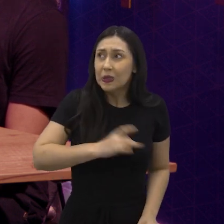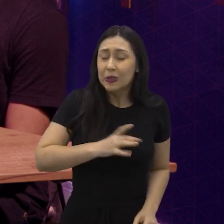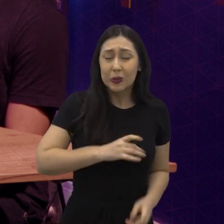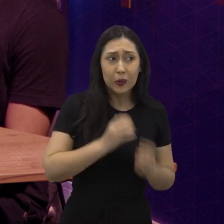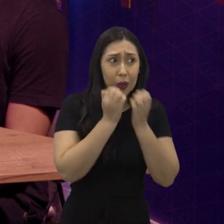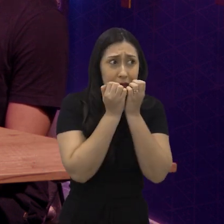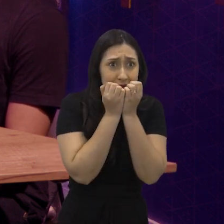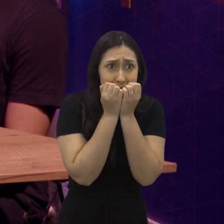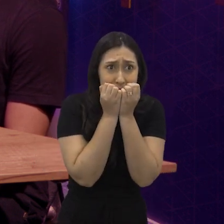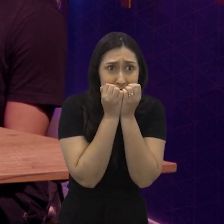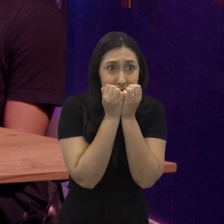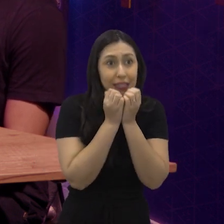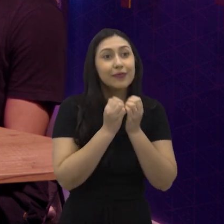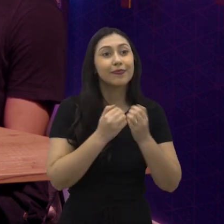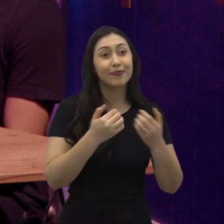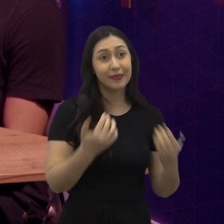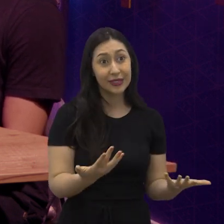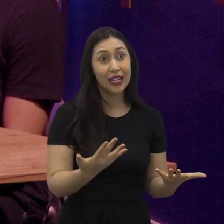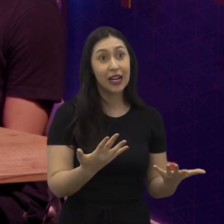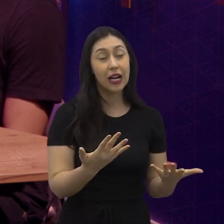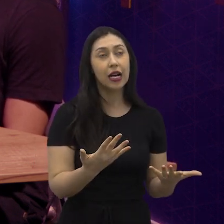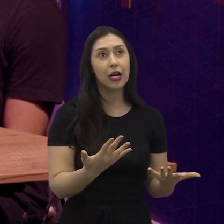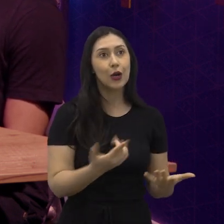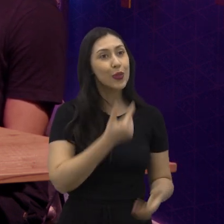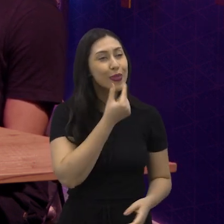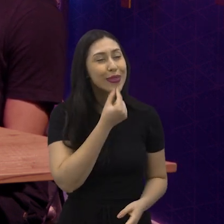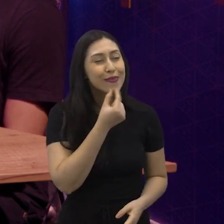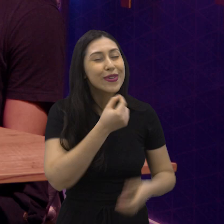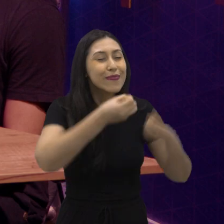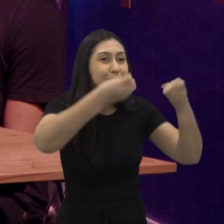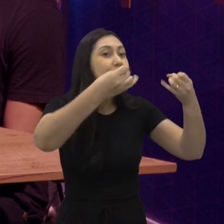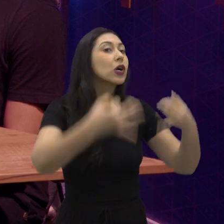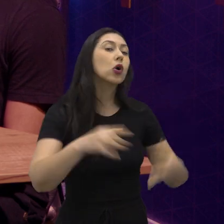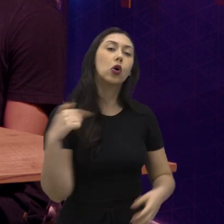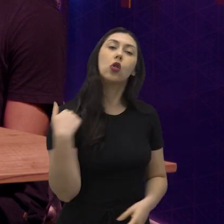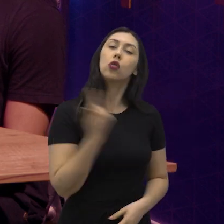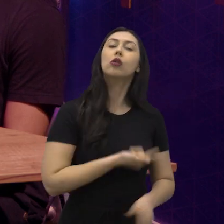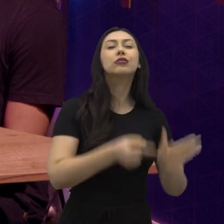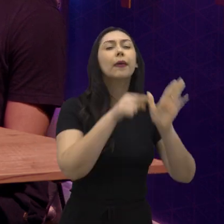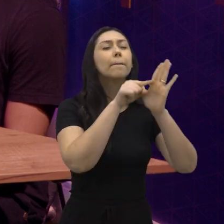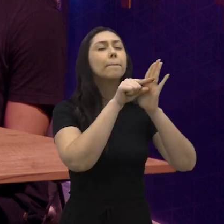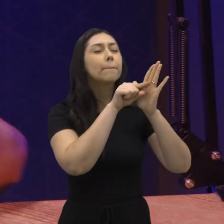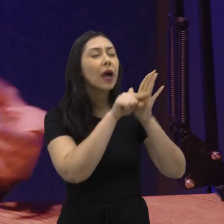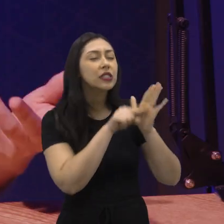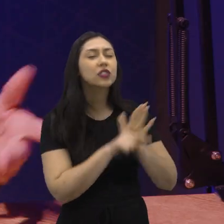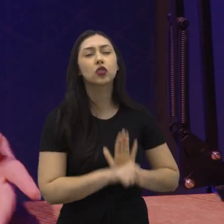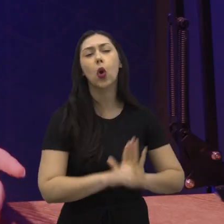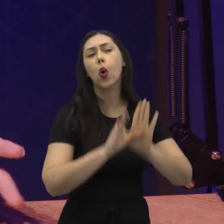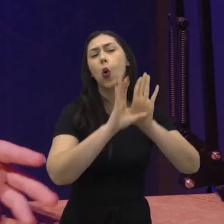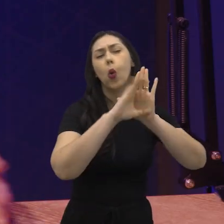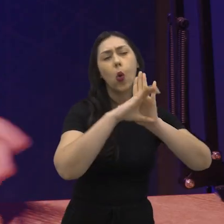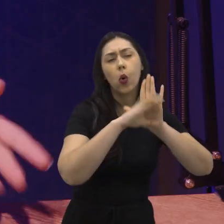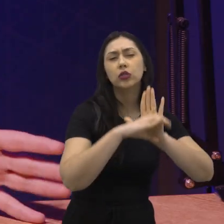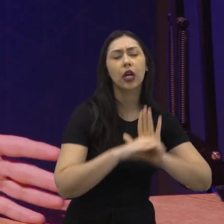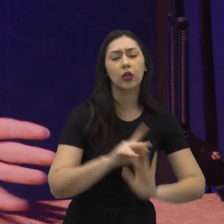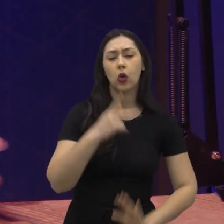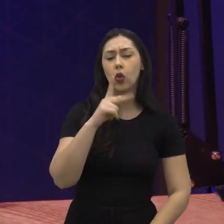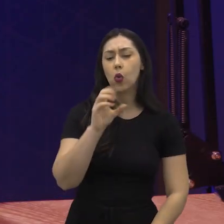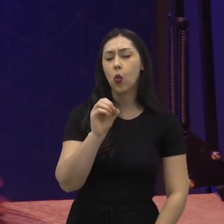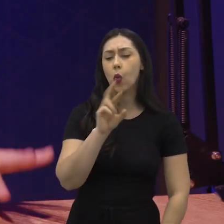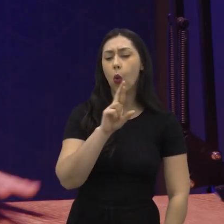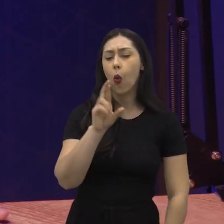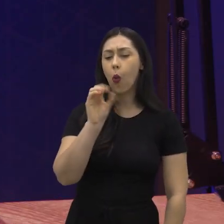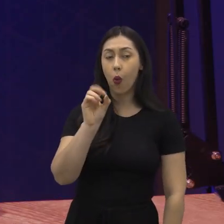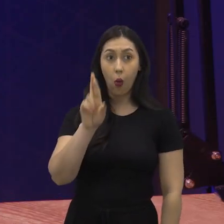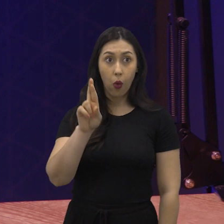dessa tensão. E a gente, né, como o Samu foi explicando, a gente tentou achar os conceitos do que é horror,